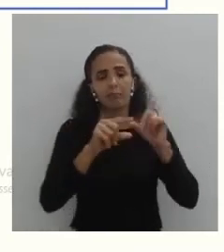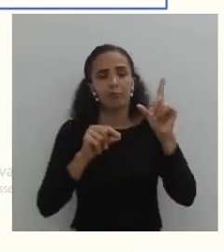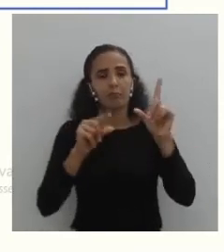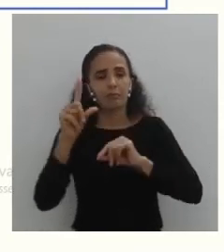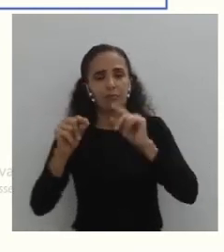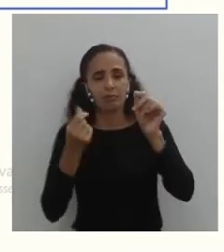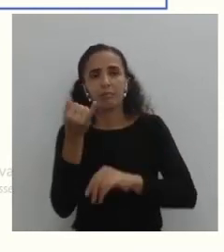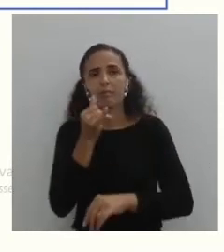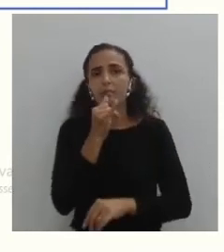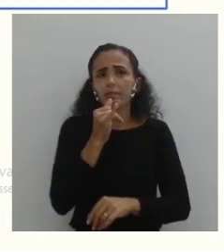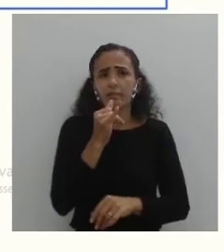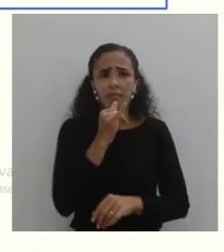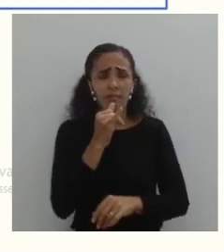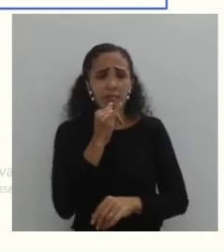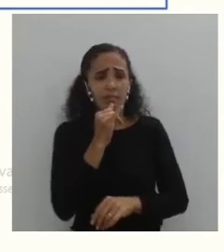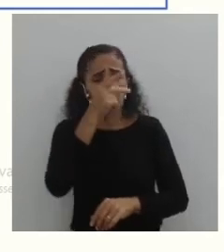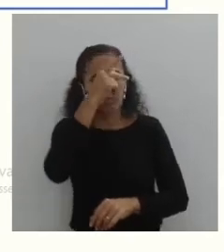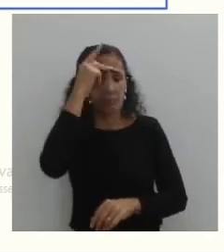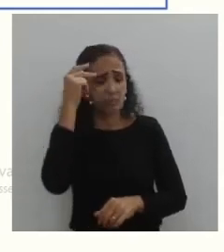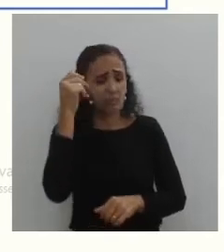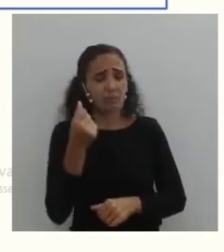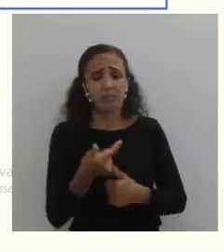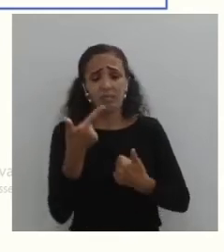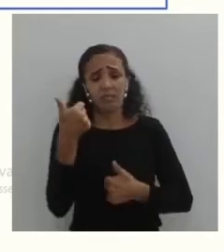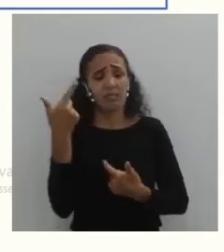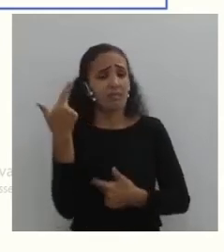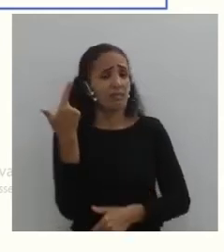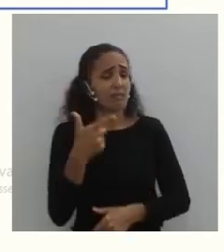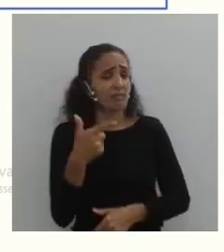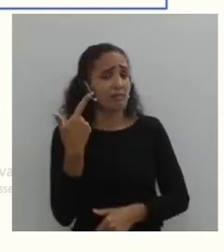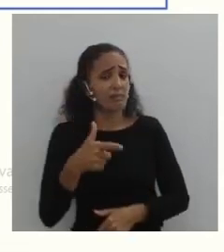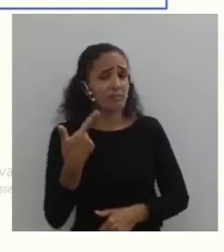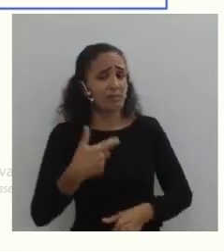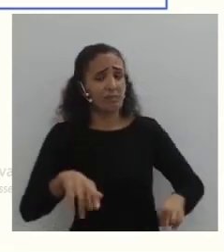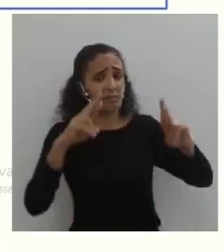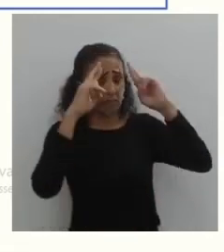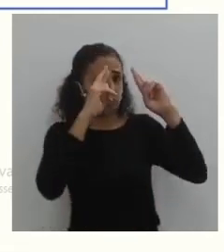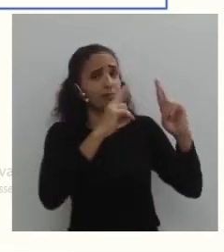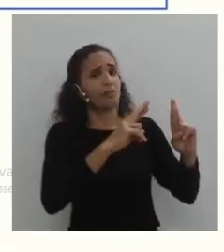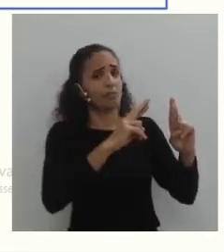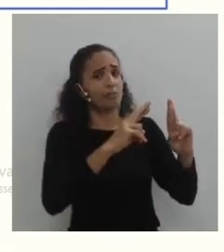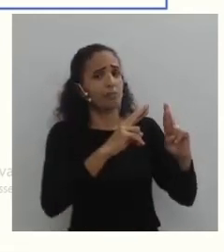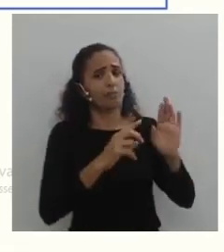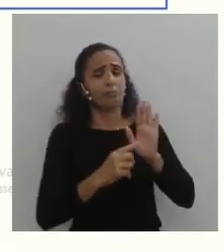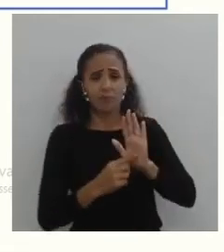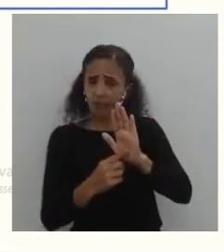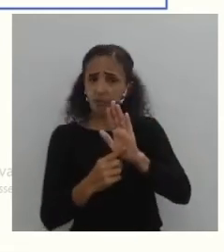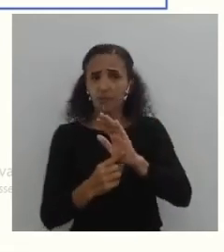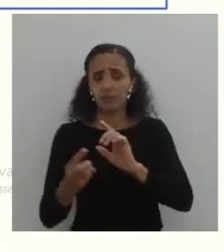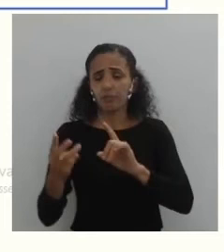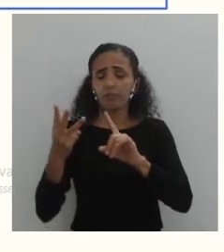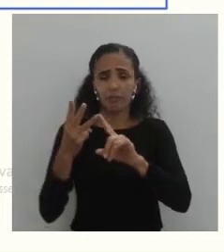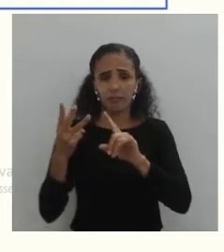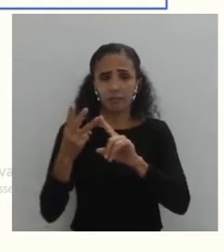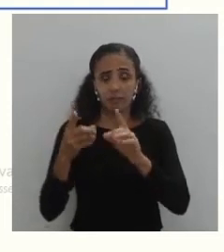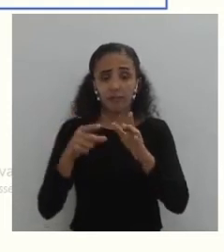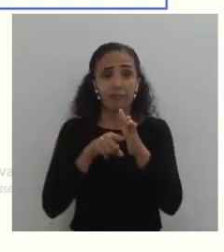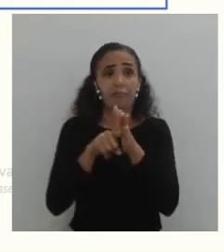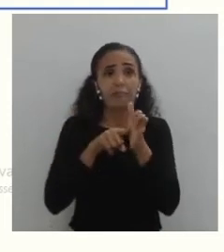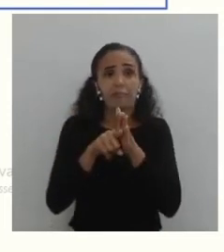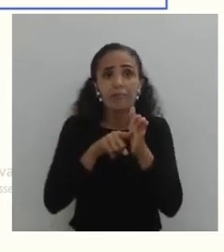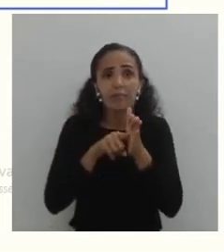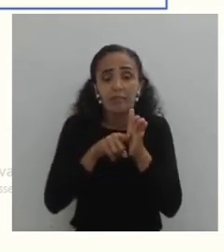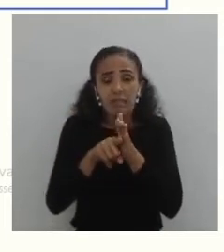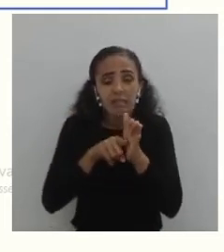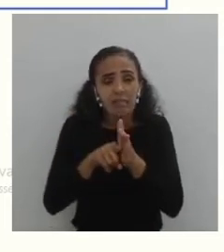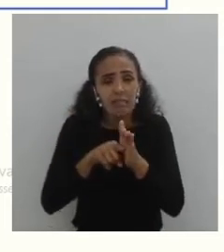desrespeito religioso no dia a dia, de intolerância religiosa. Cite alguns exemplos. Terceiro, pesquise